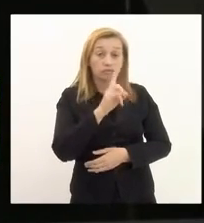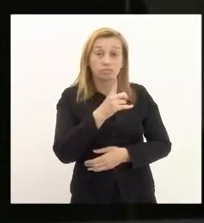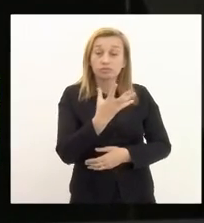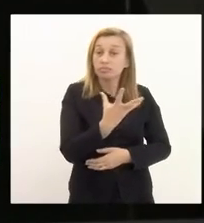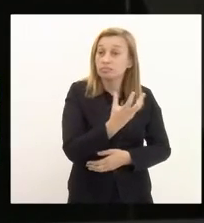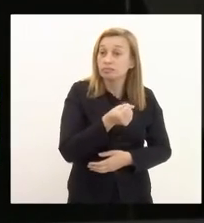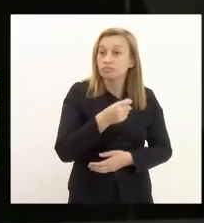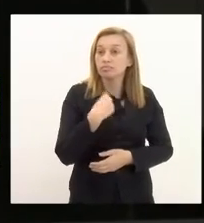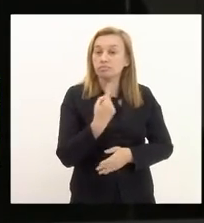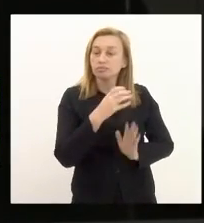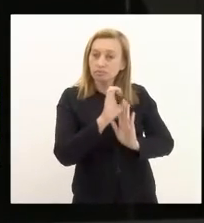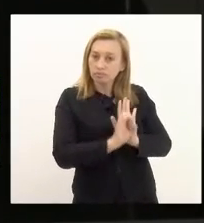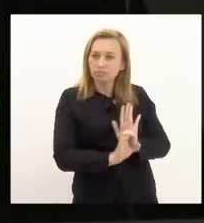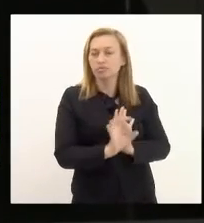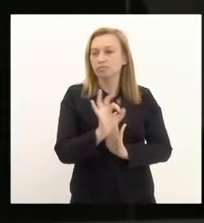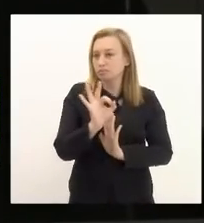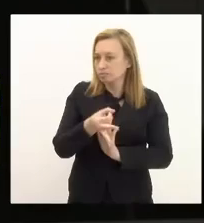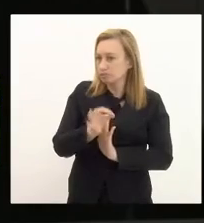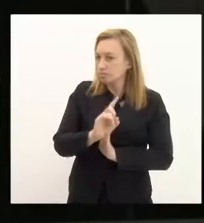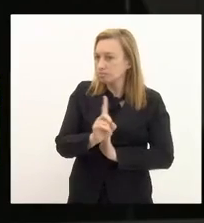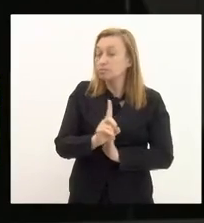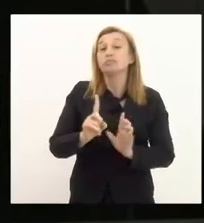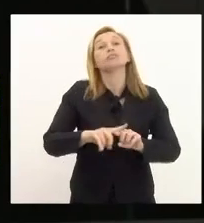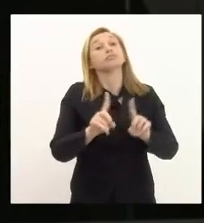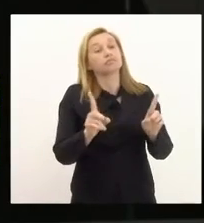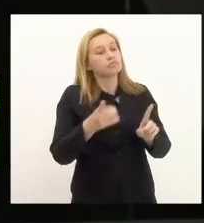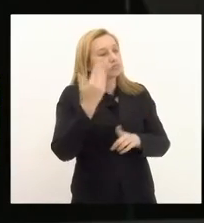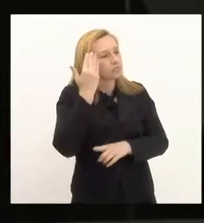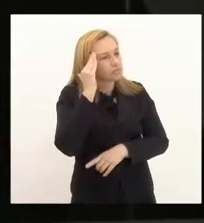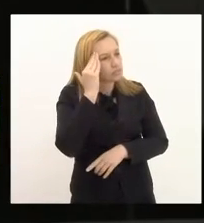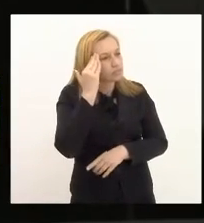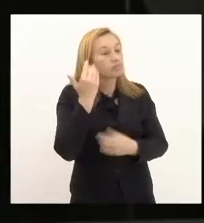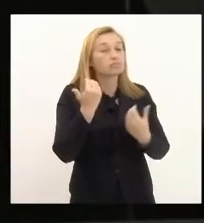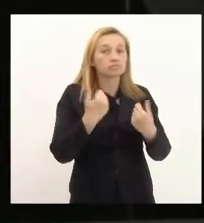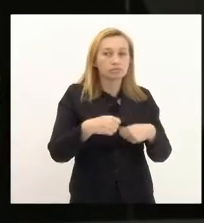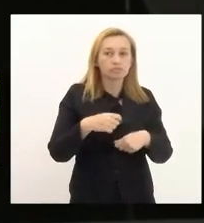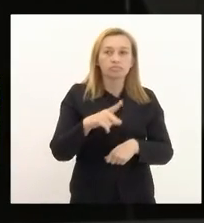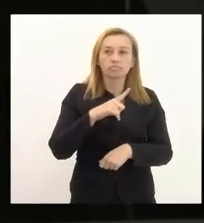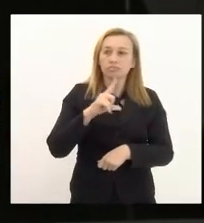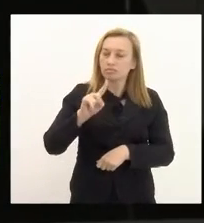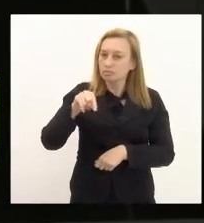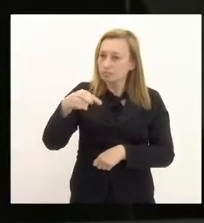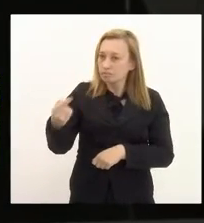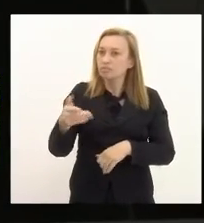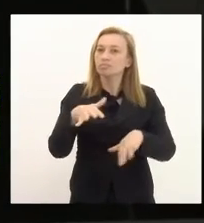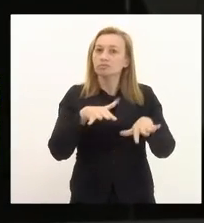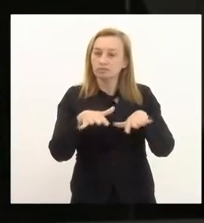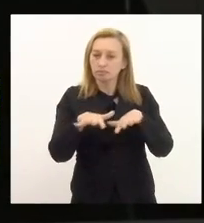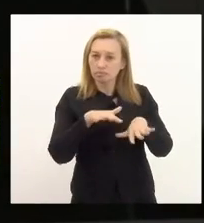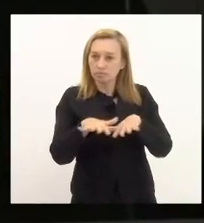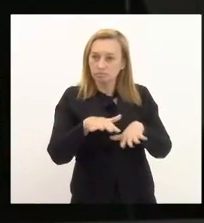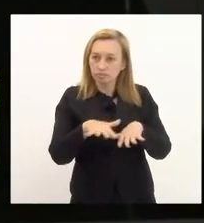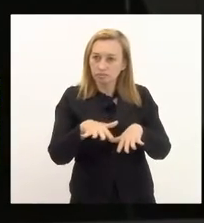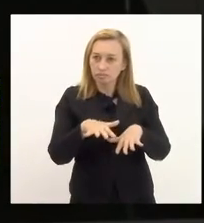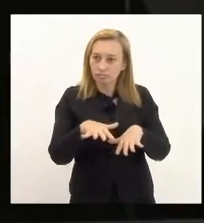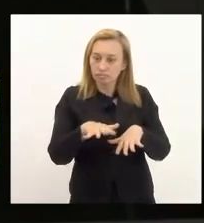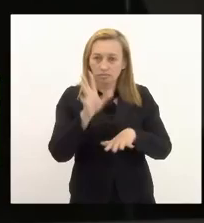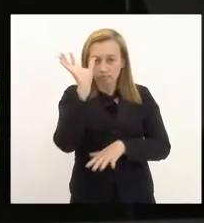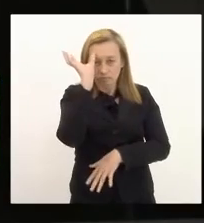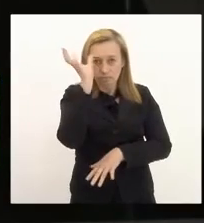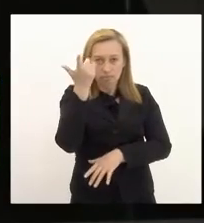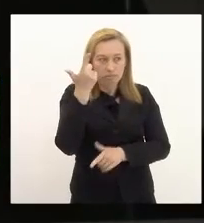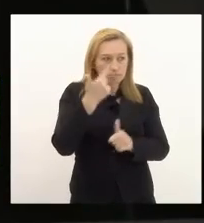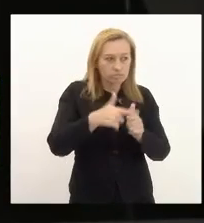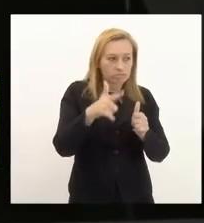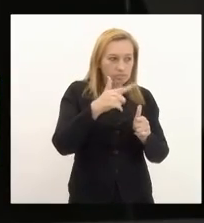colher a nossa emenda obviamente que não mas para entender que tem que ter um outro movimento para solução